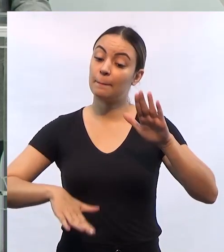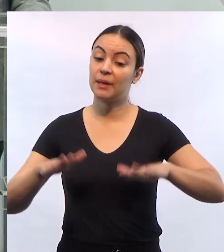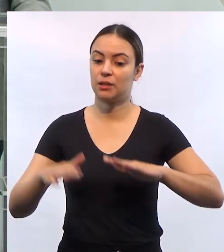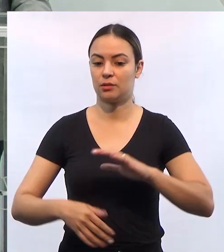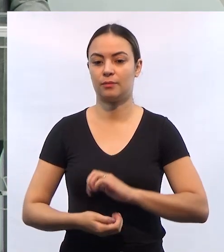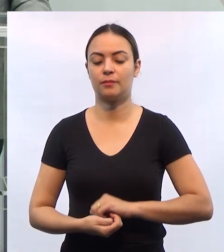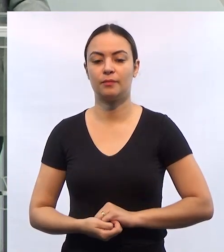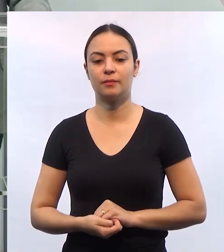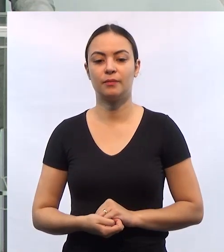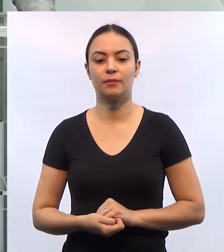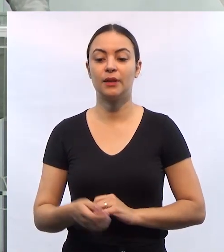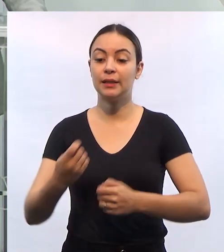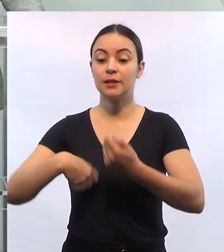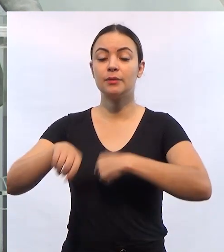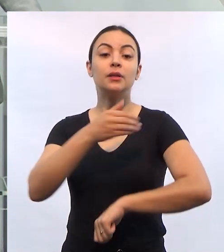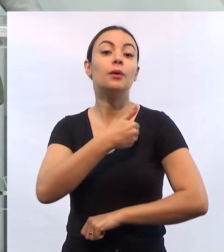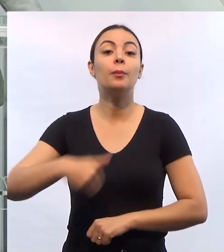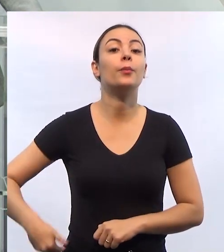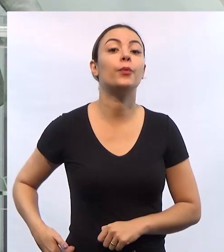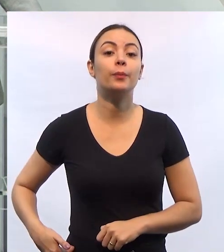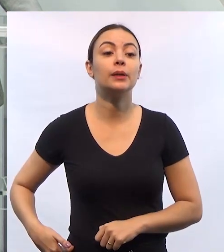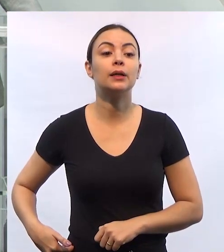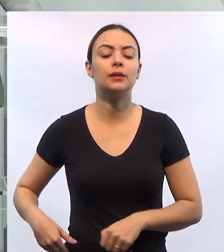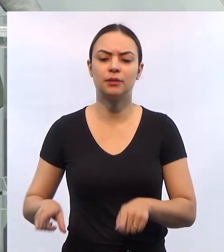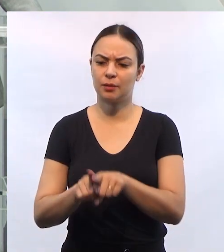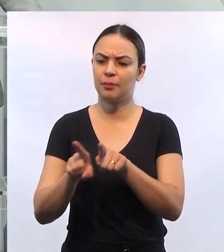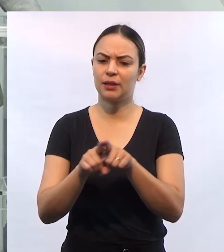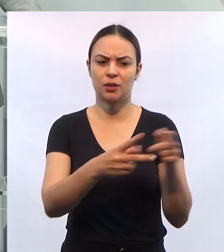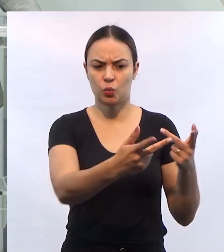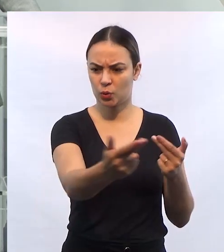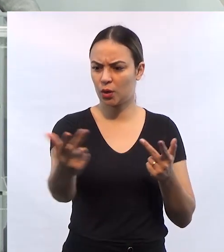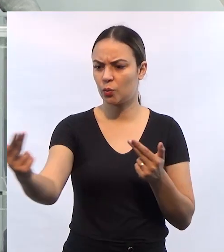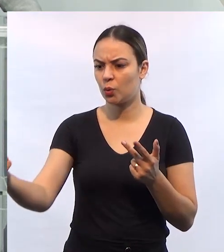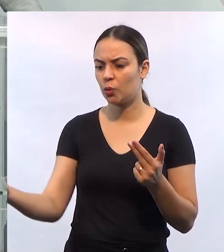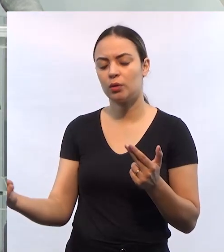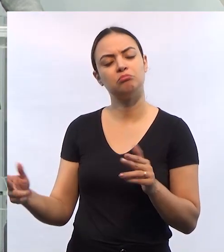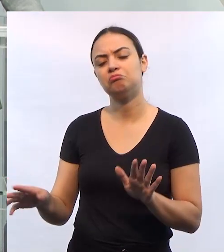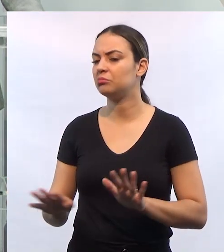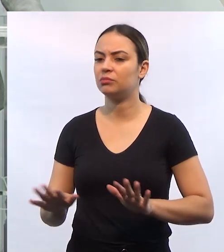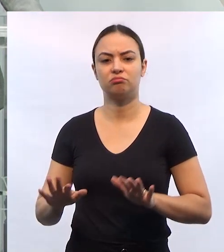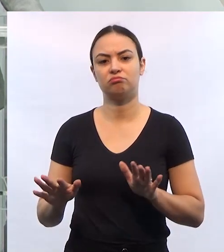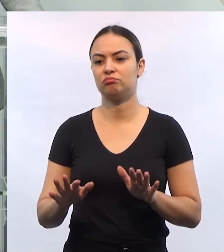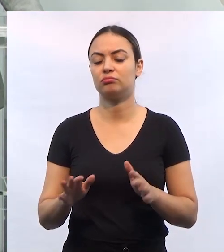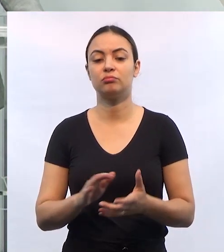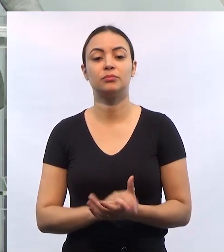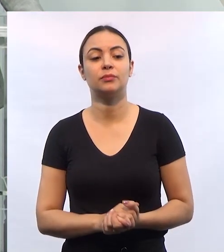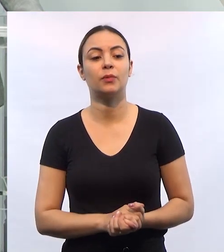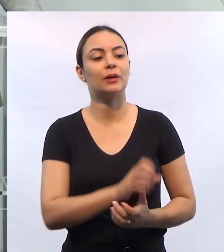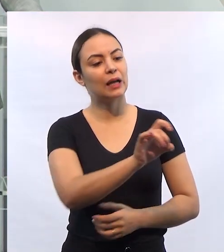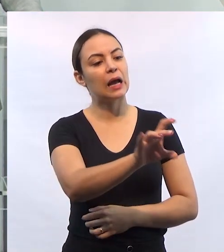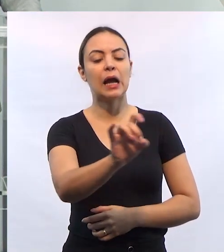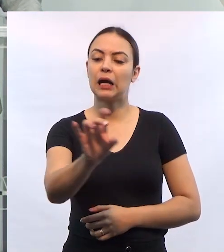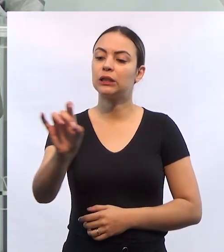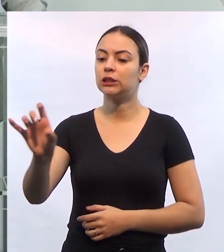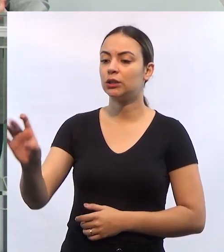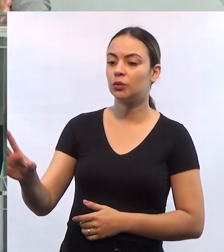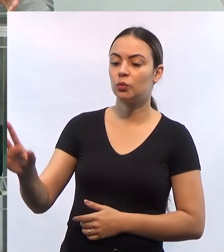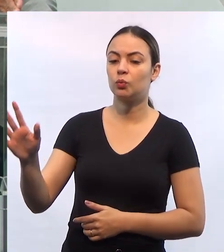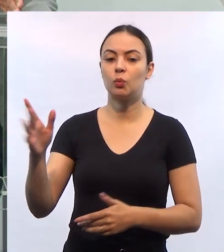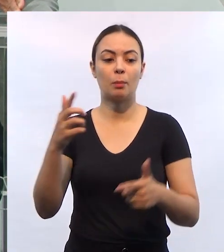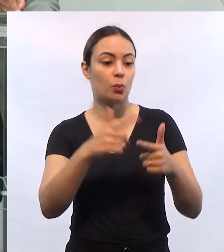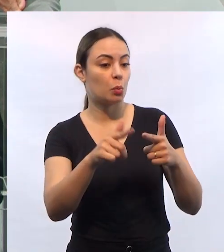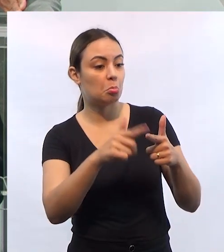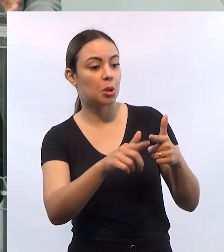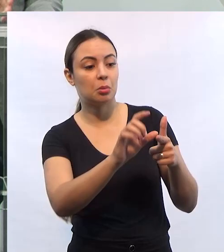professor, todo caso é o mesmo? Não. Cada caso é um caso e cada um vai ter uma solução. E eles vão buscar dentro